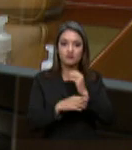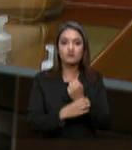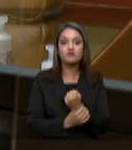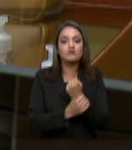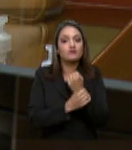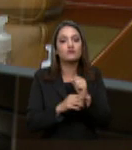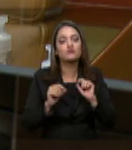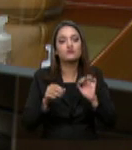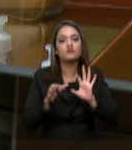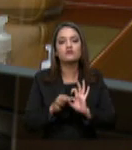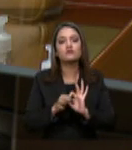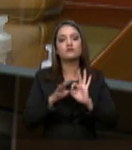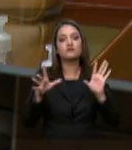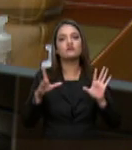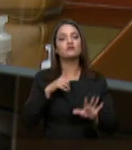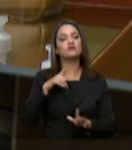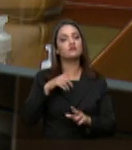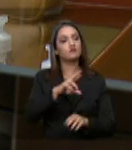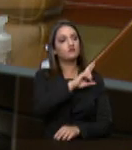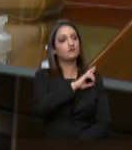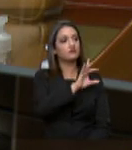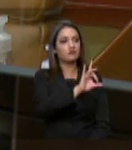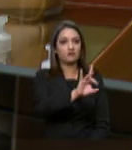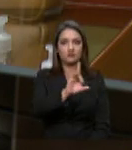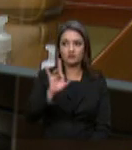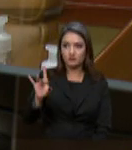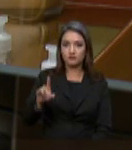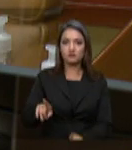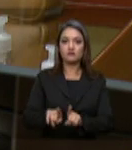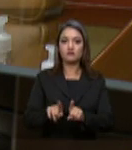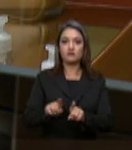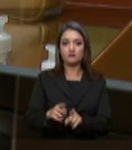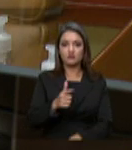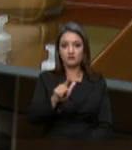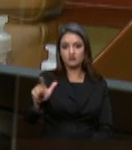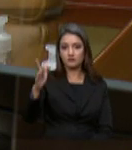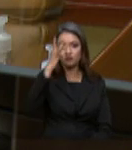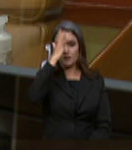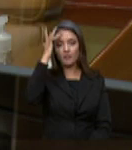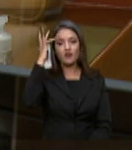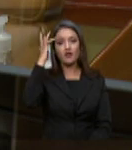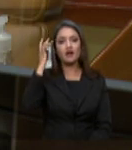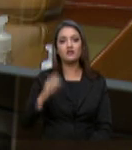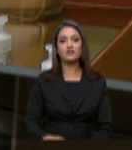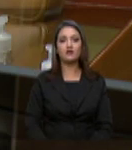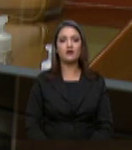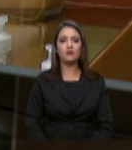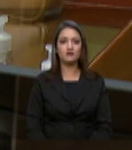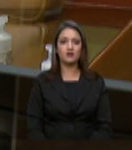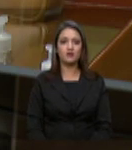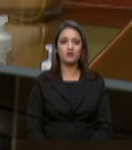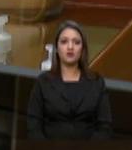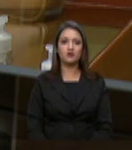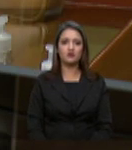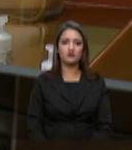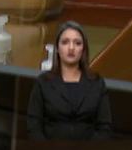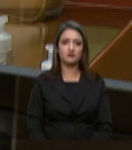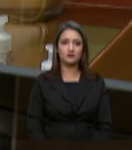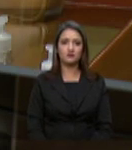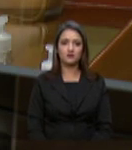garante a liberdade que significa responsabilidade com cada um e com outro é a expressão quando